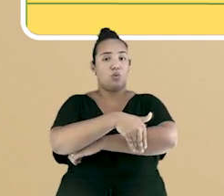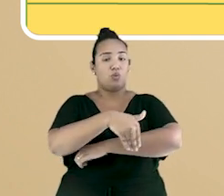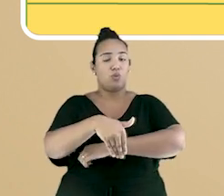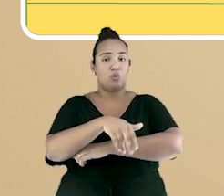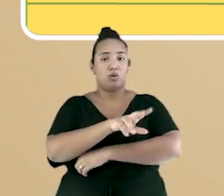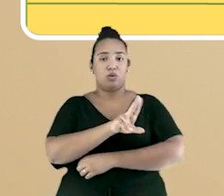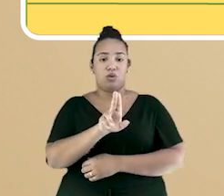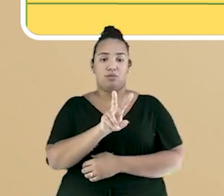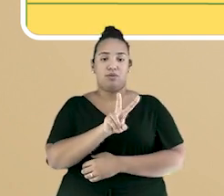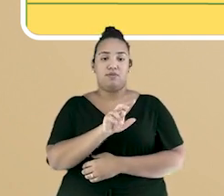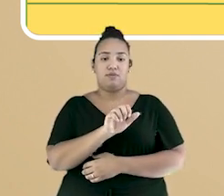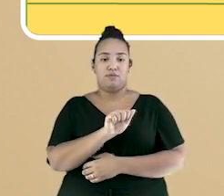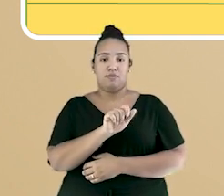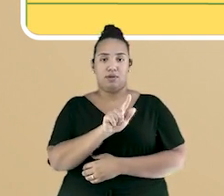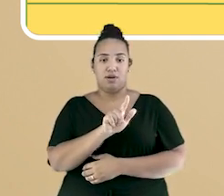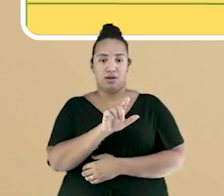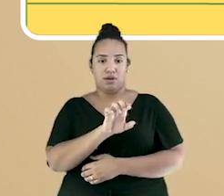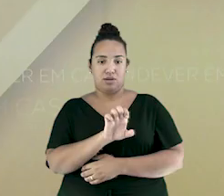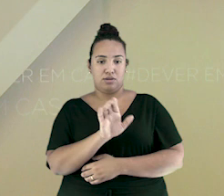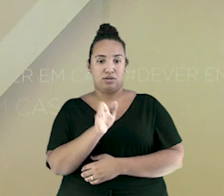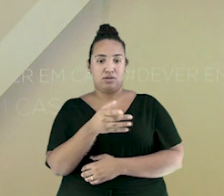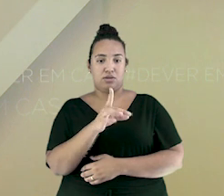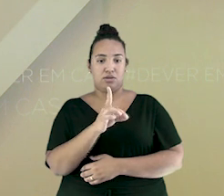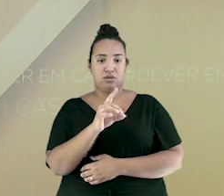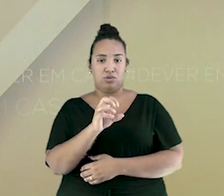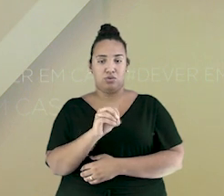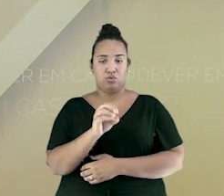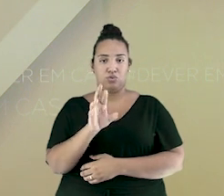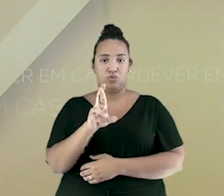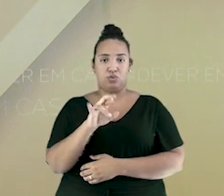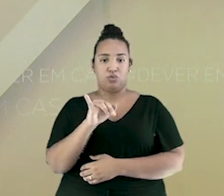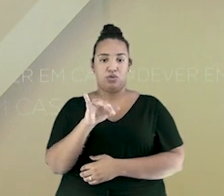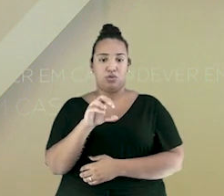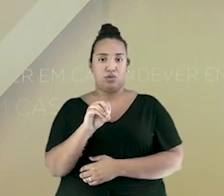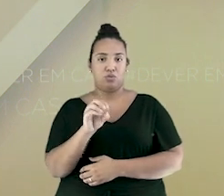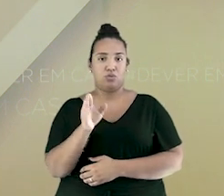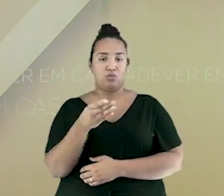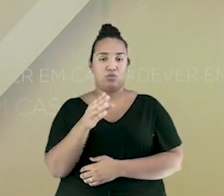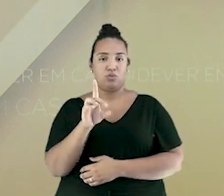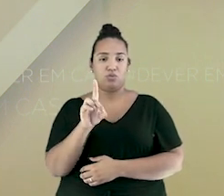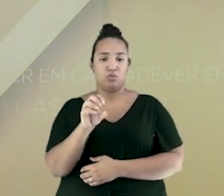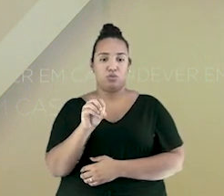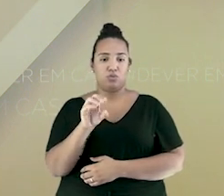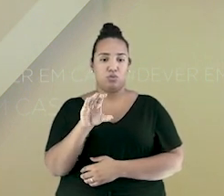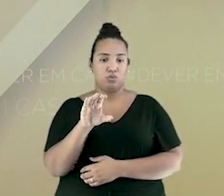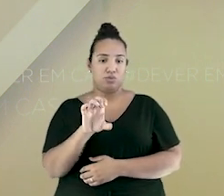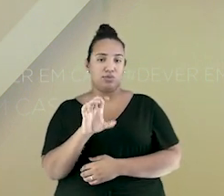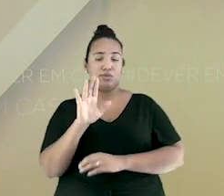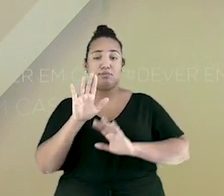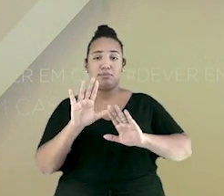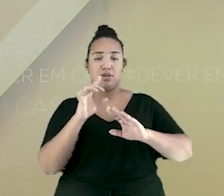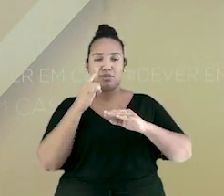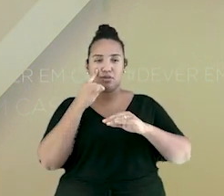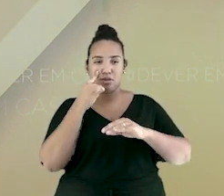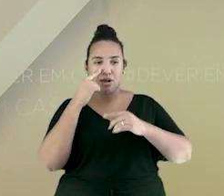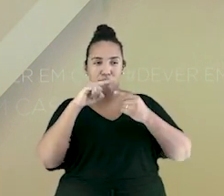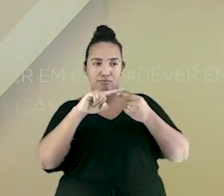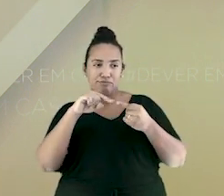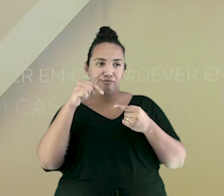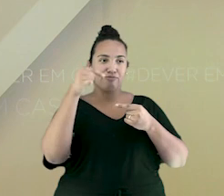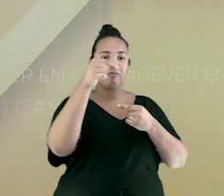Vale do Rio Doce, que fica em Cariacica. Porém, aqui do outro lado temos o município de